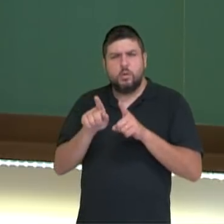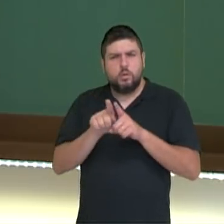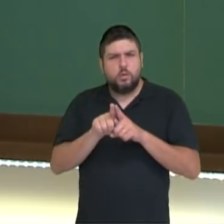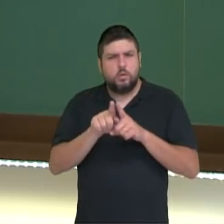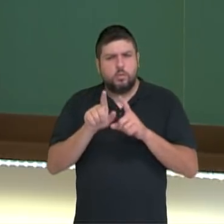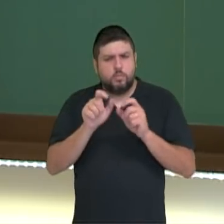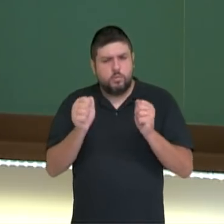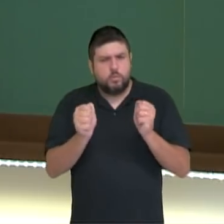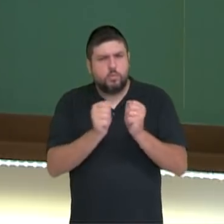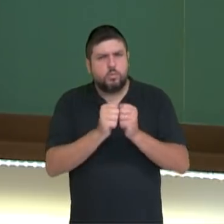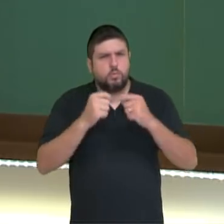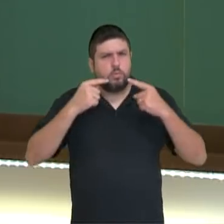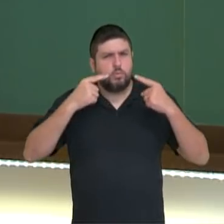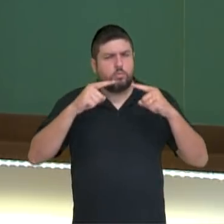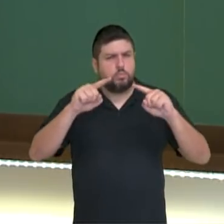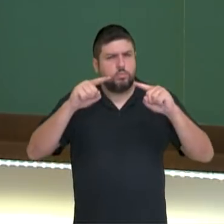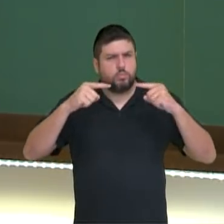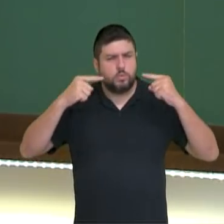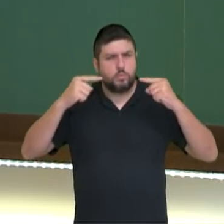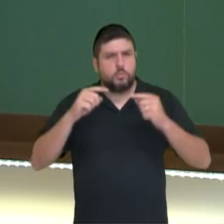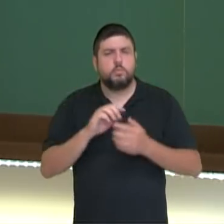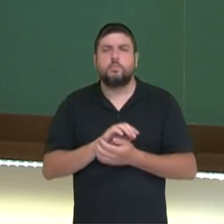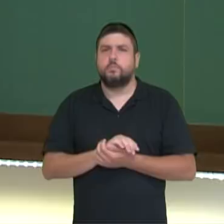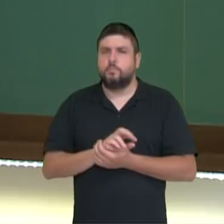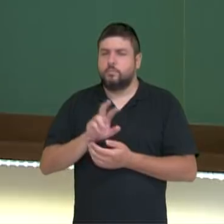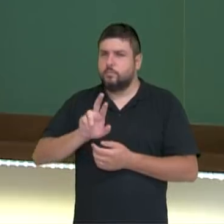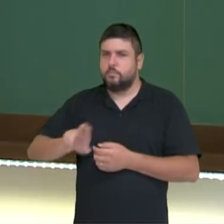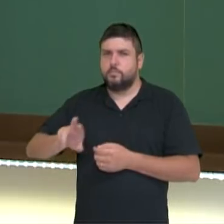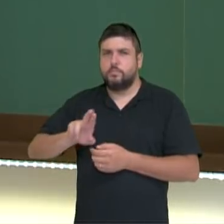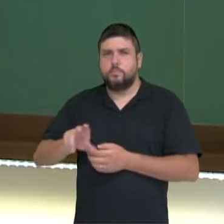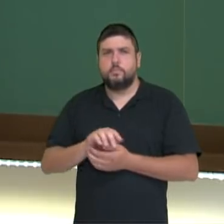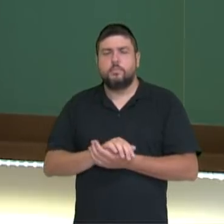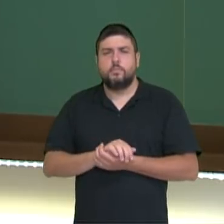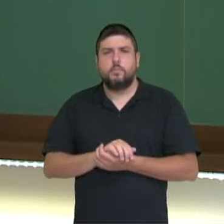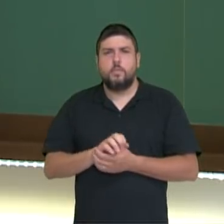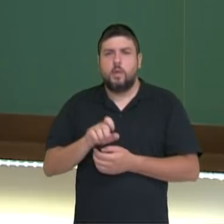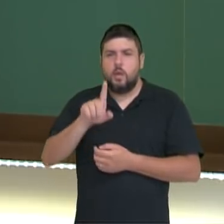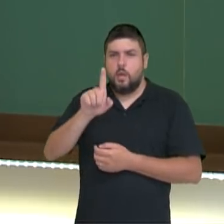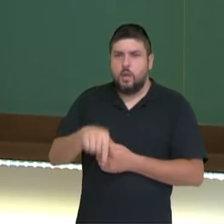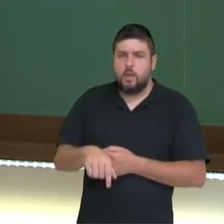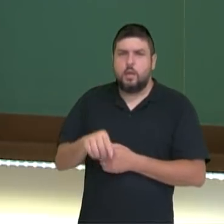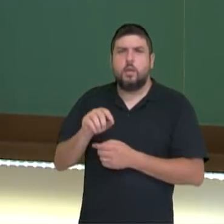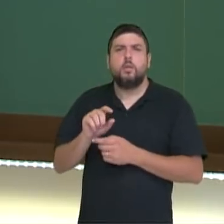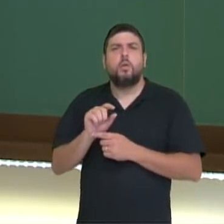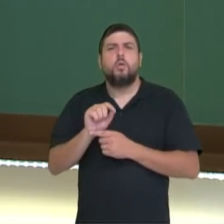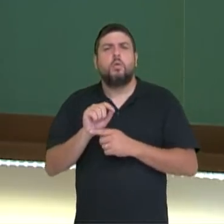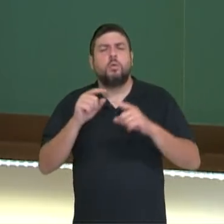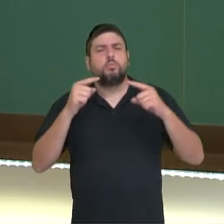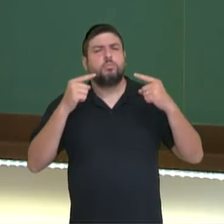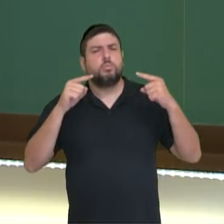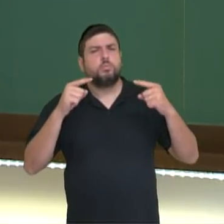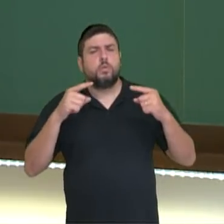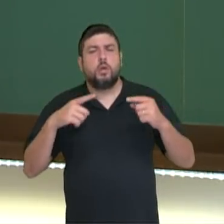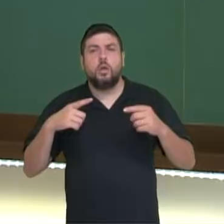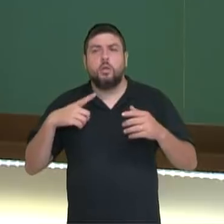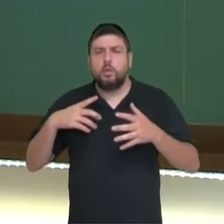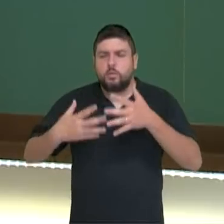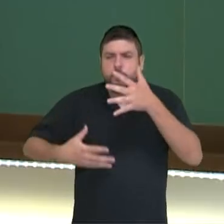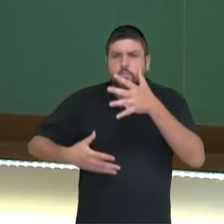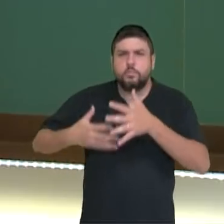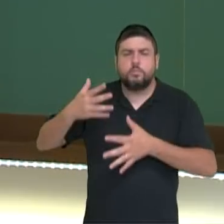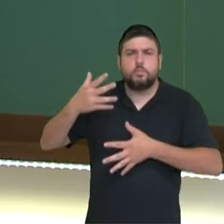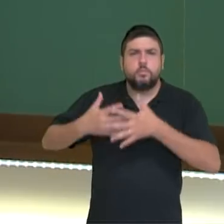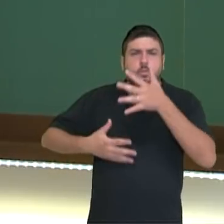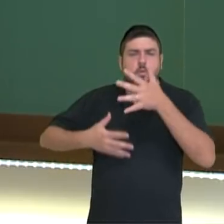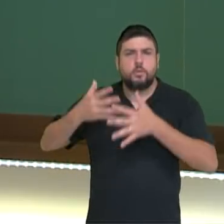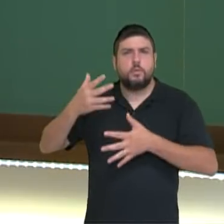O ruído, ele pode ser definido como uma interferência indesejável naquilo que